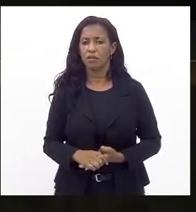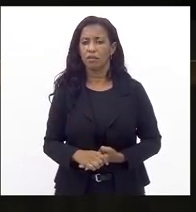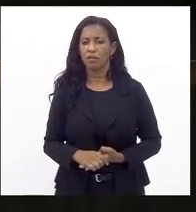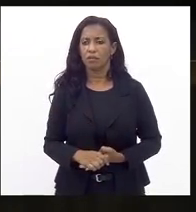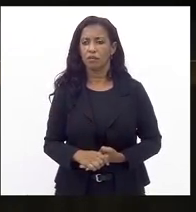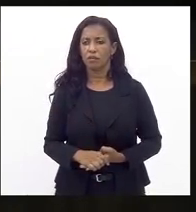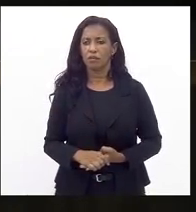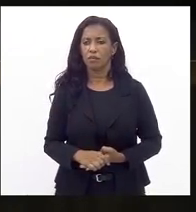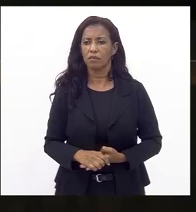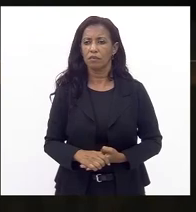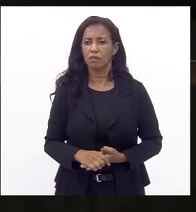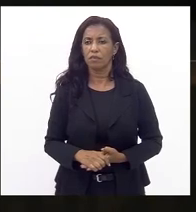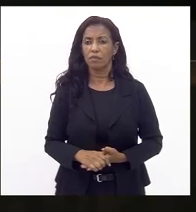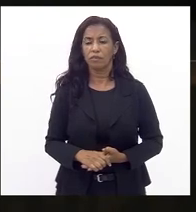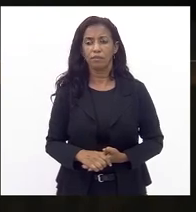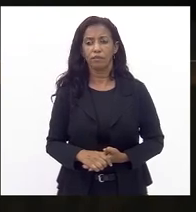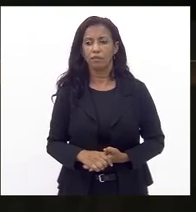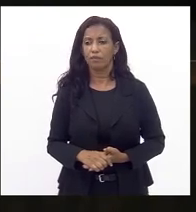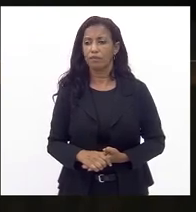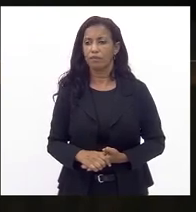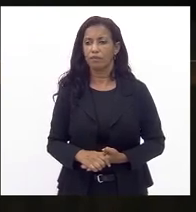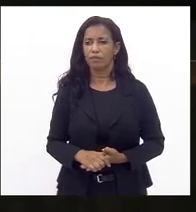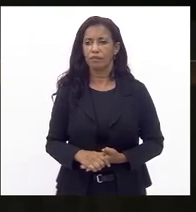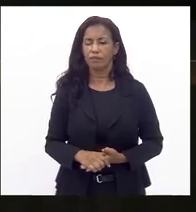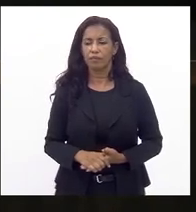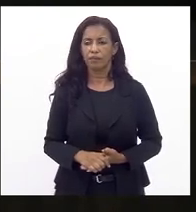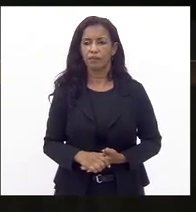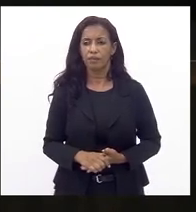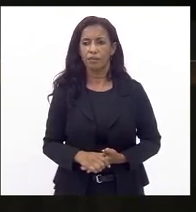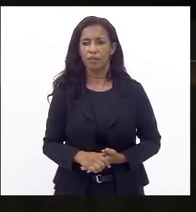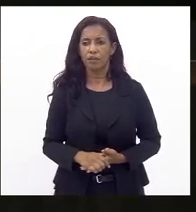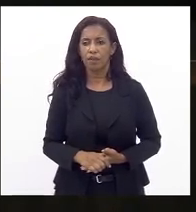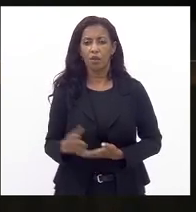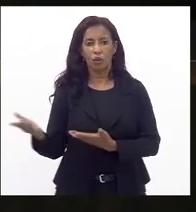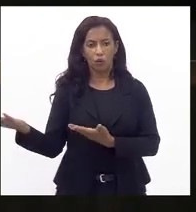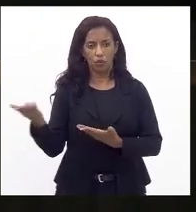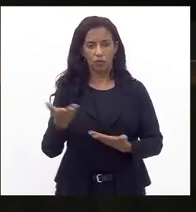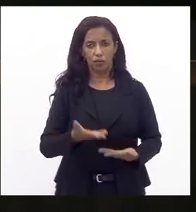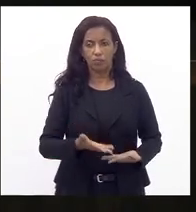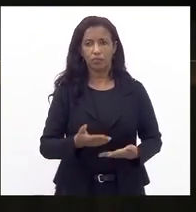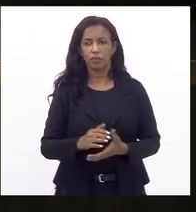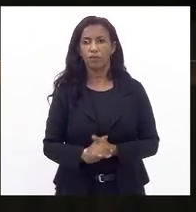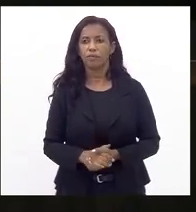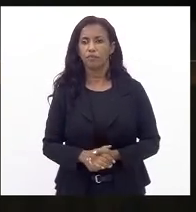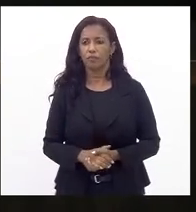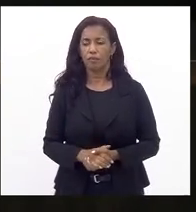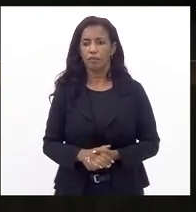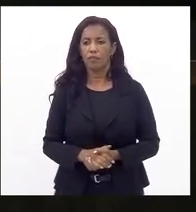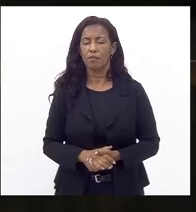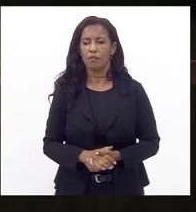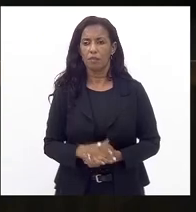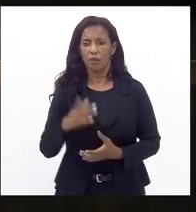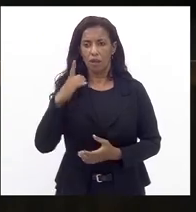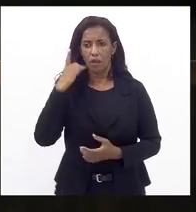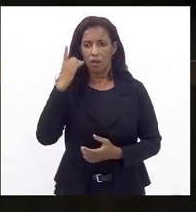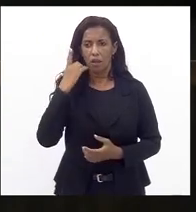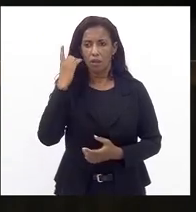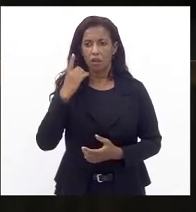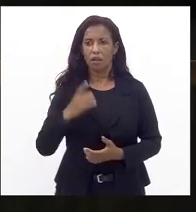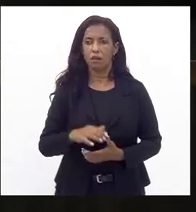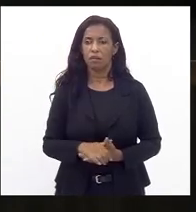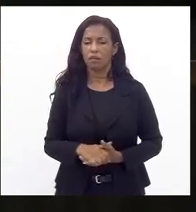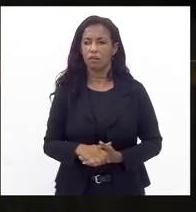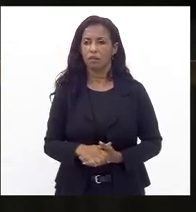almoçar connosco no oitavo andar parlamentares estão convidados deputadas e deputados que